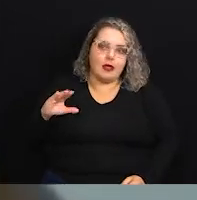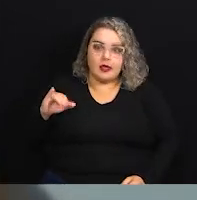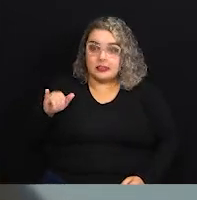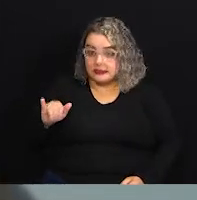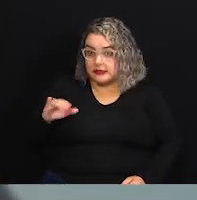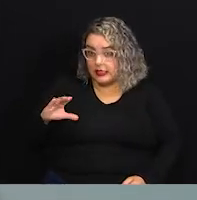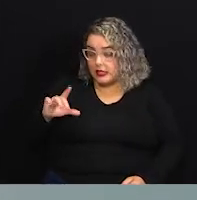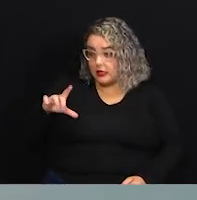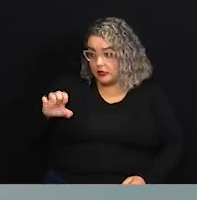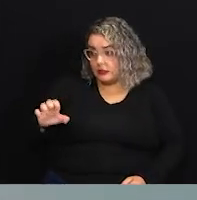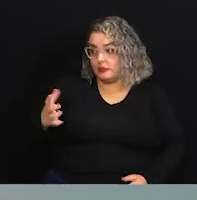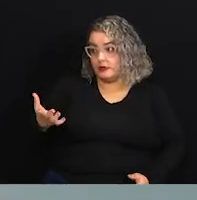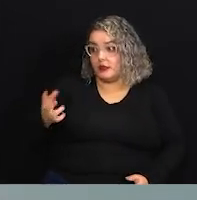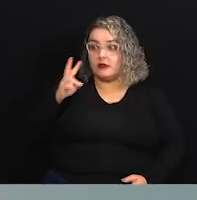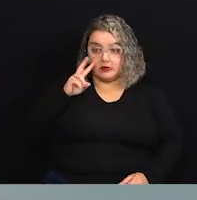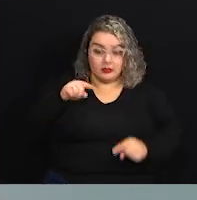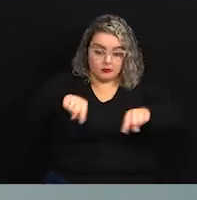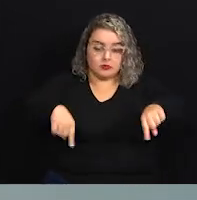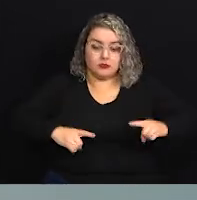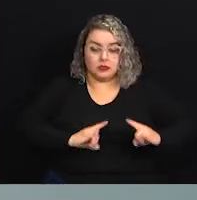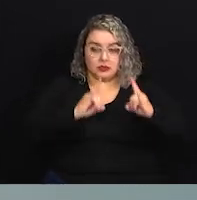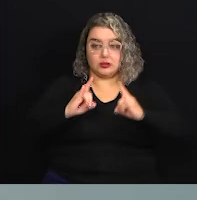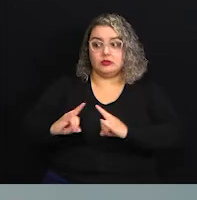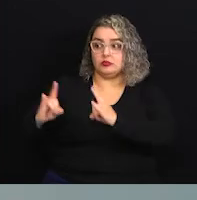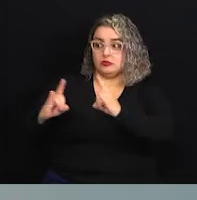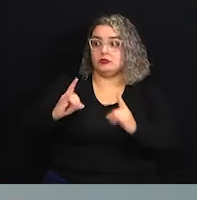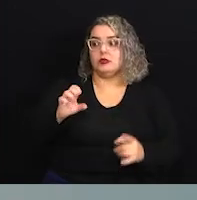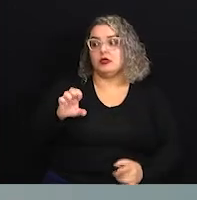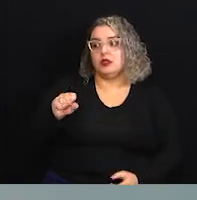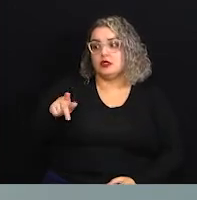em condomínios, a coleta